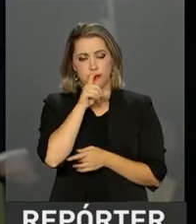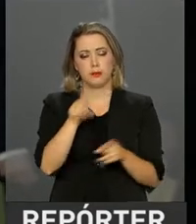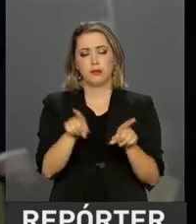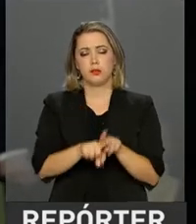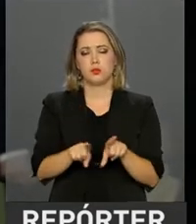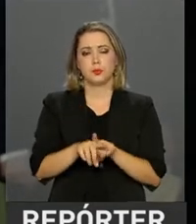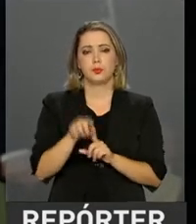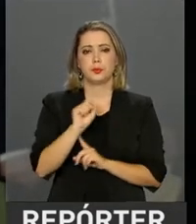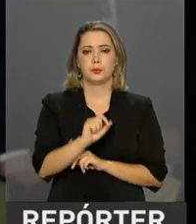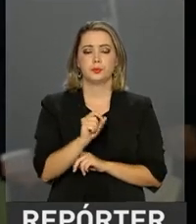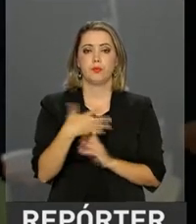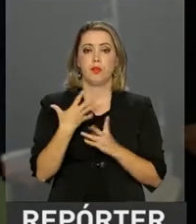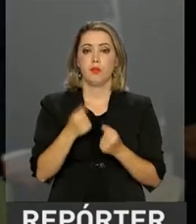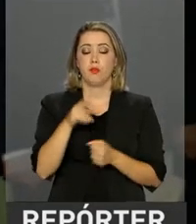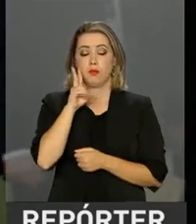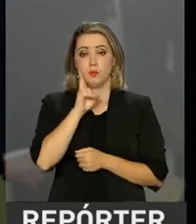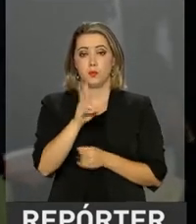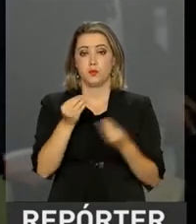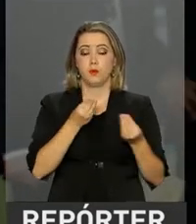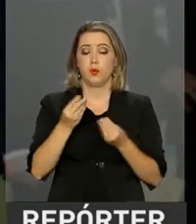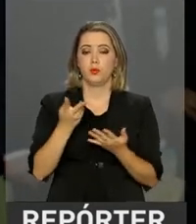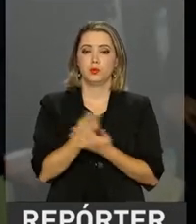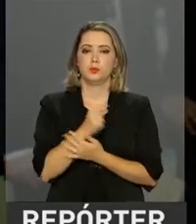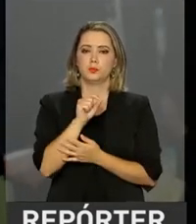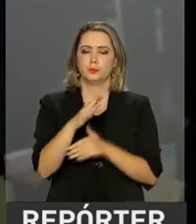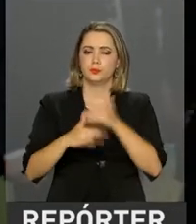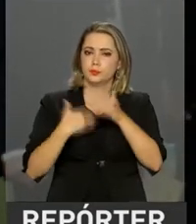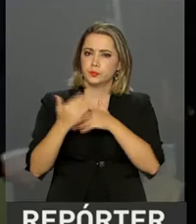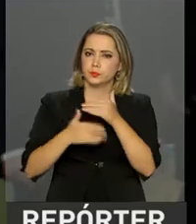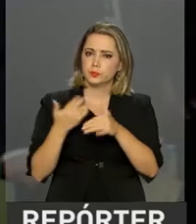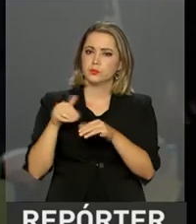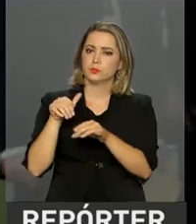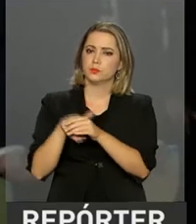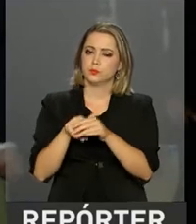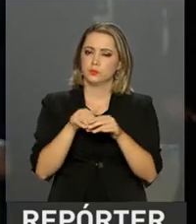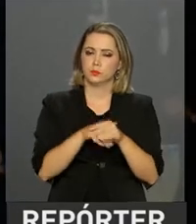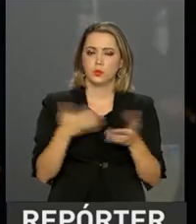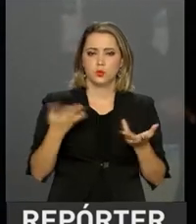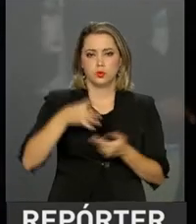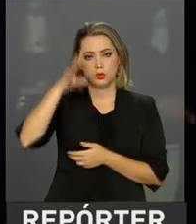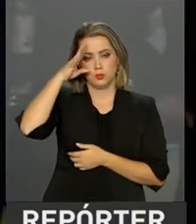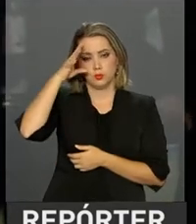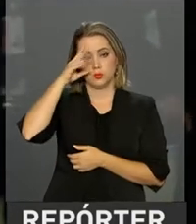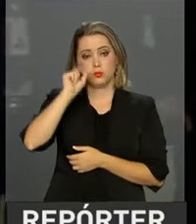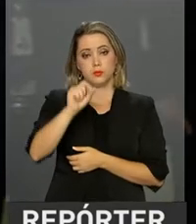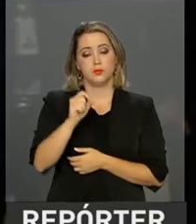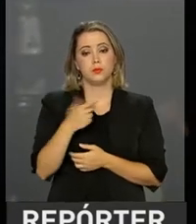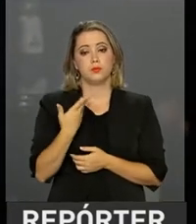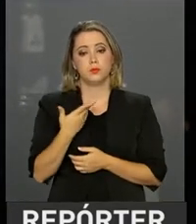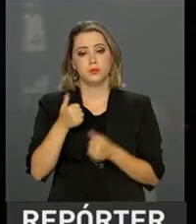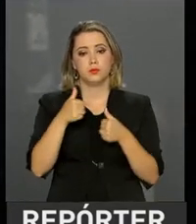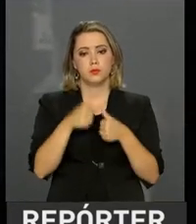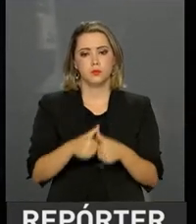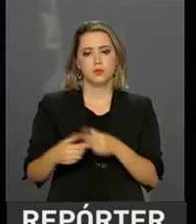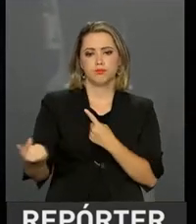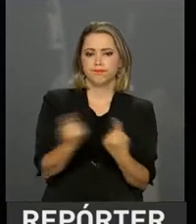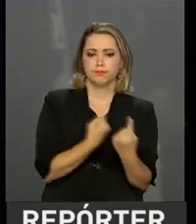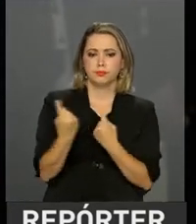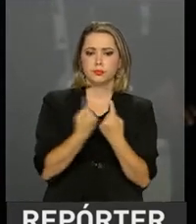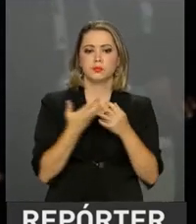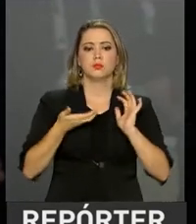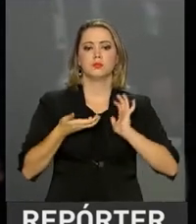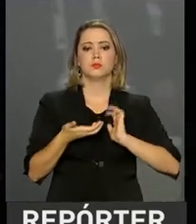paternidade. Então, vamos acompanhar aqui como é que vai ser o desenrolar desta quarta-feira, que, Roberto, está movimentada